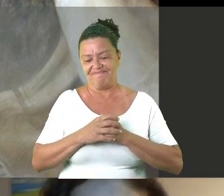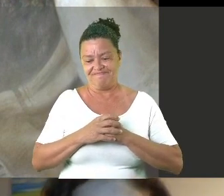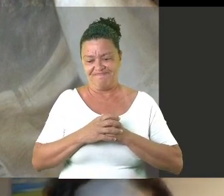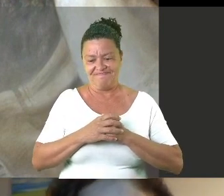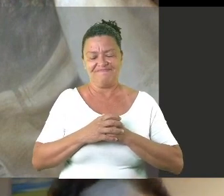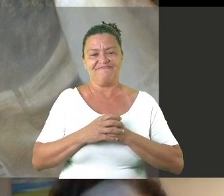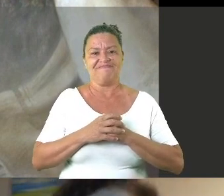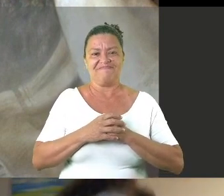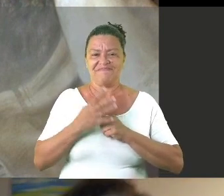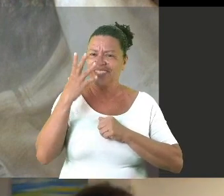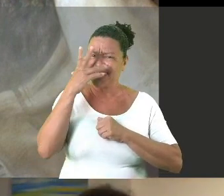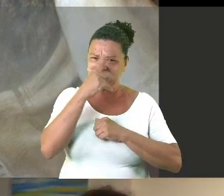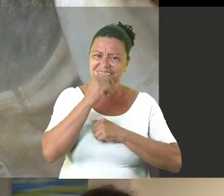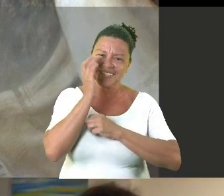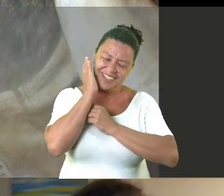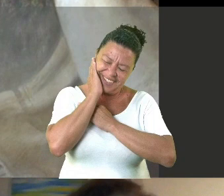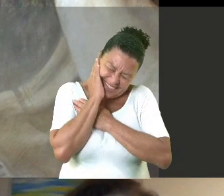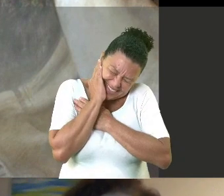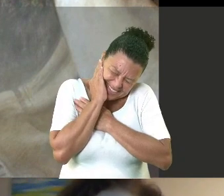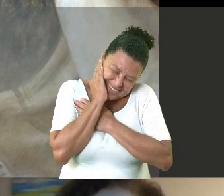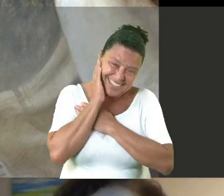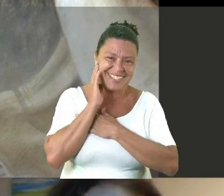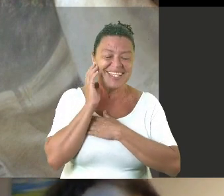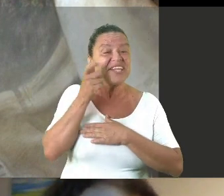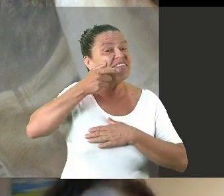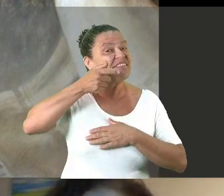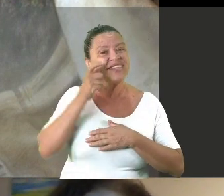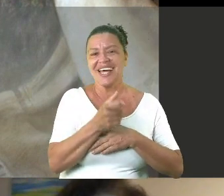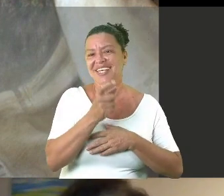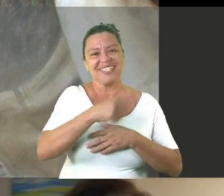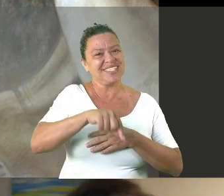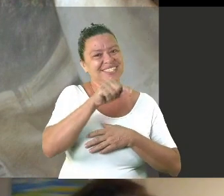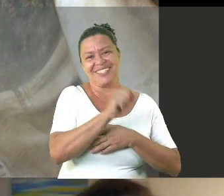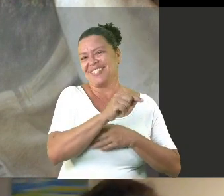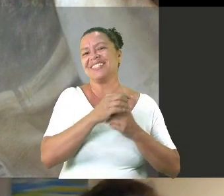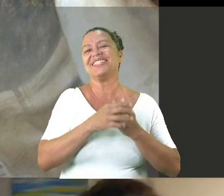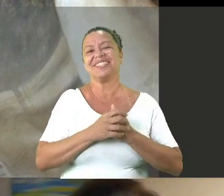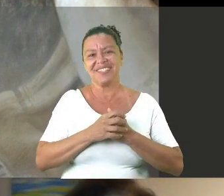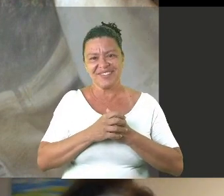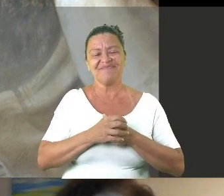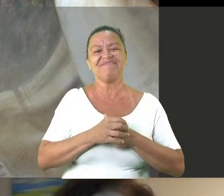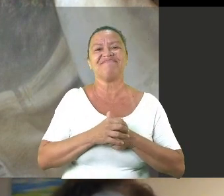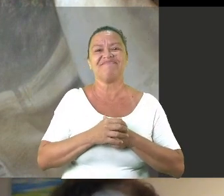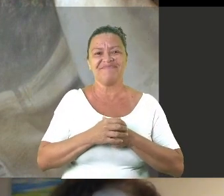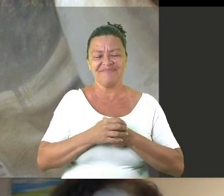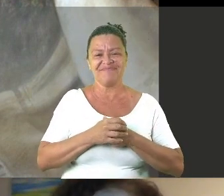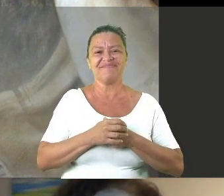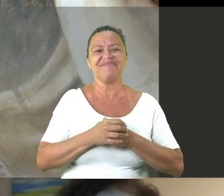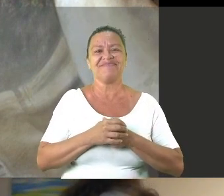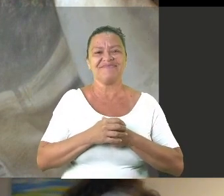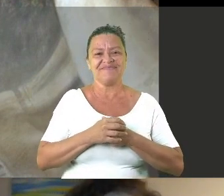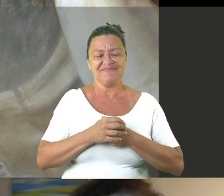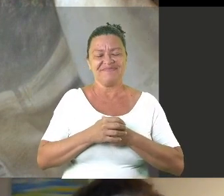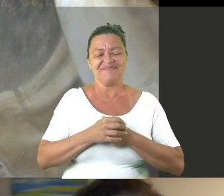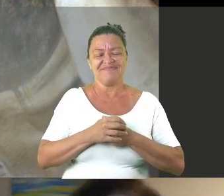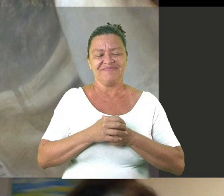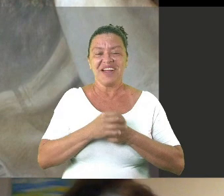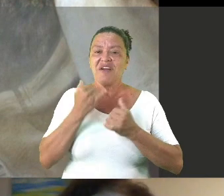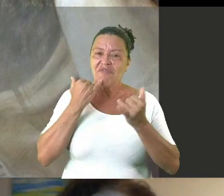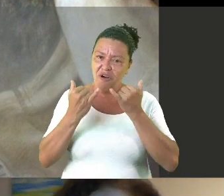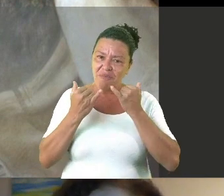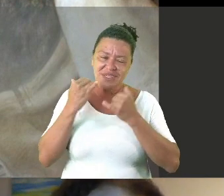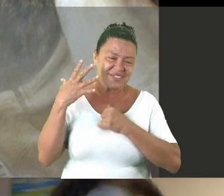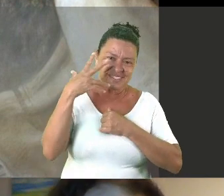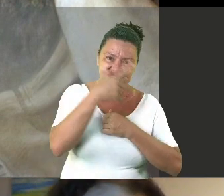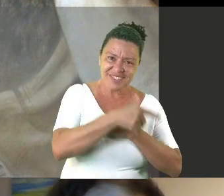essa passagem muito bonita, e eu acho interessante a gente juntar essas informações, porque